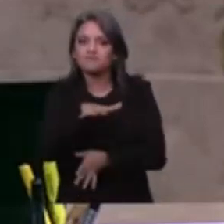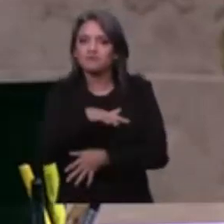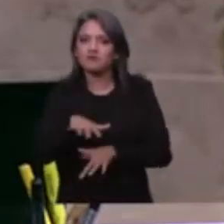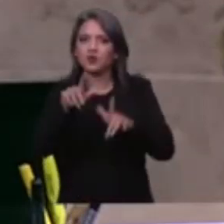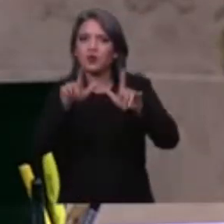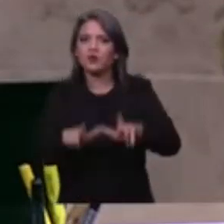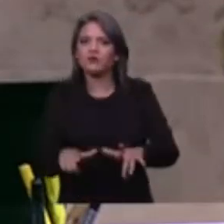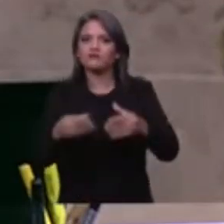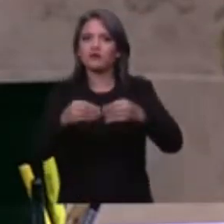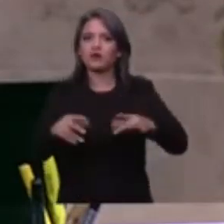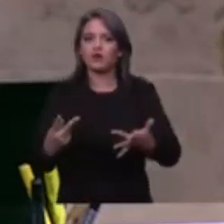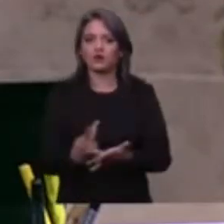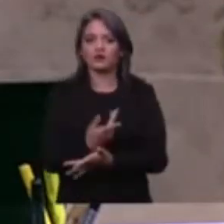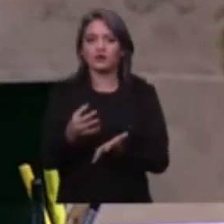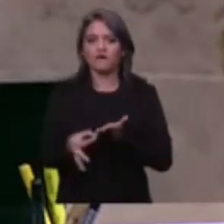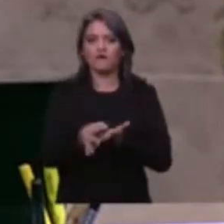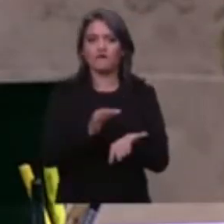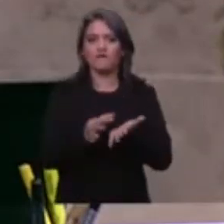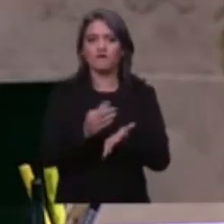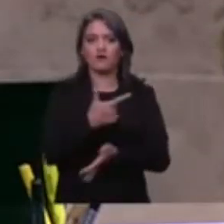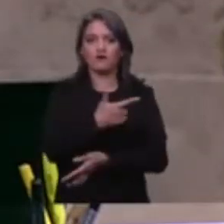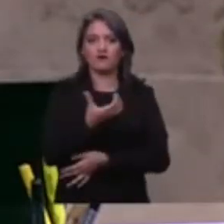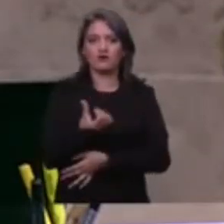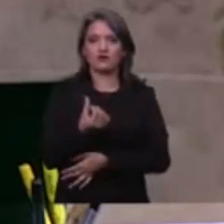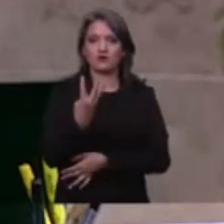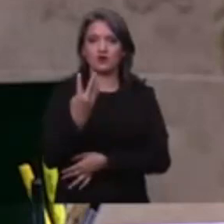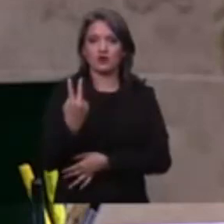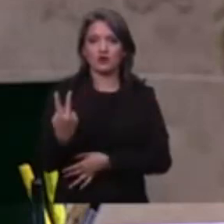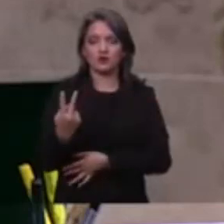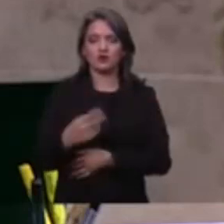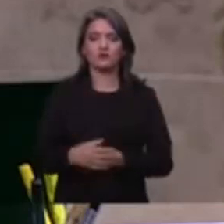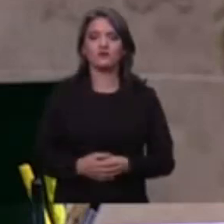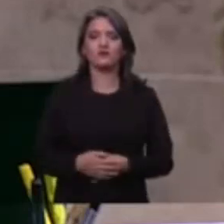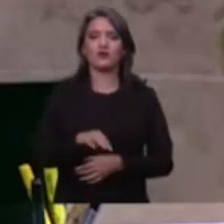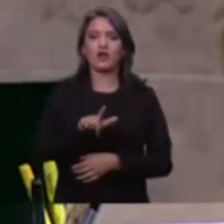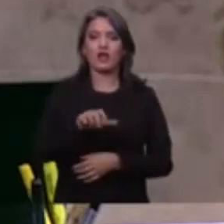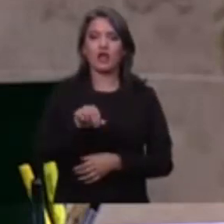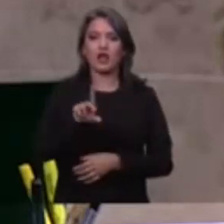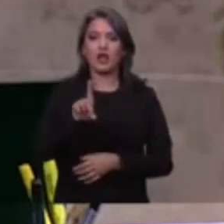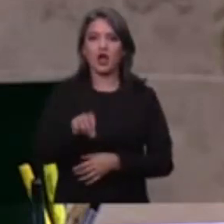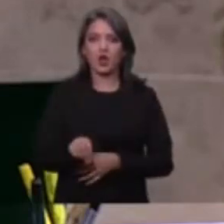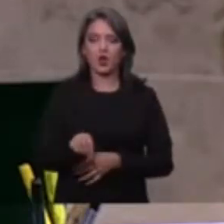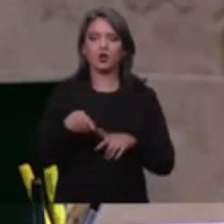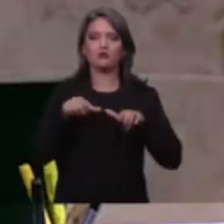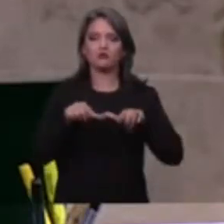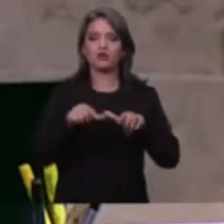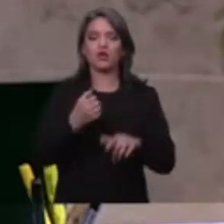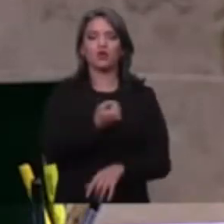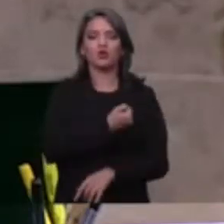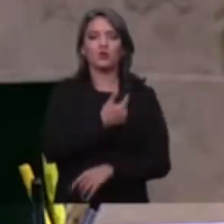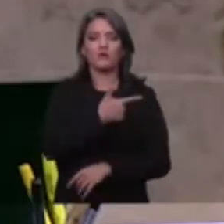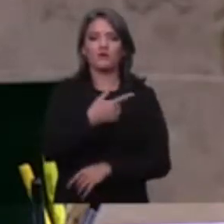dano, folhas 26-42. Pelo laudo número